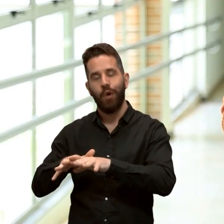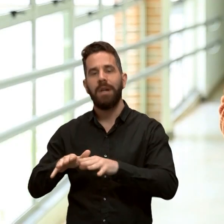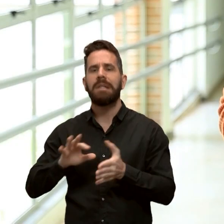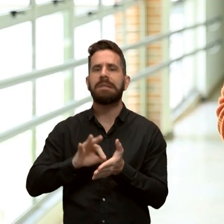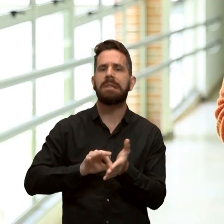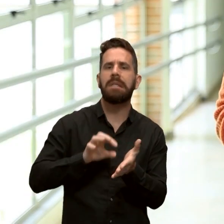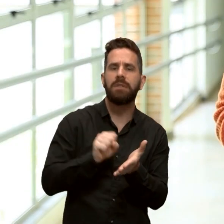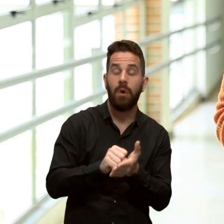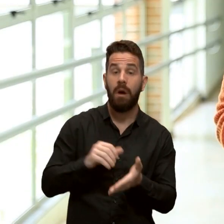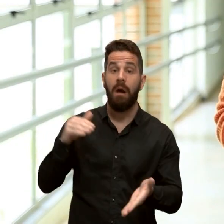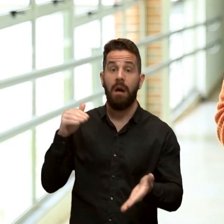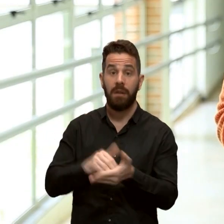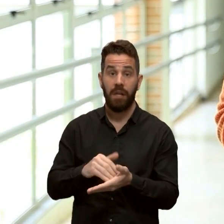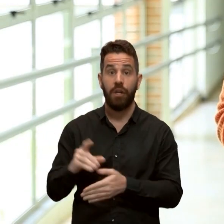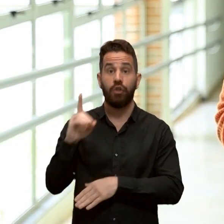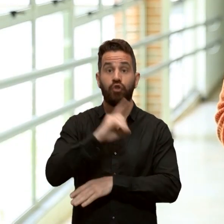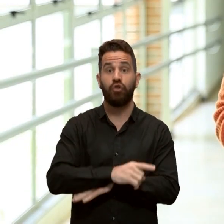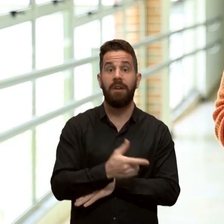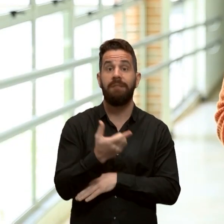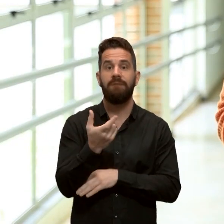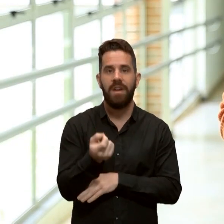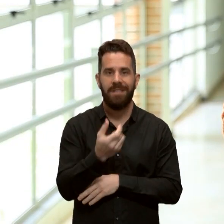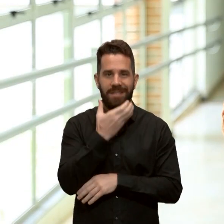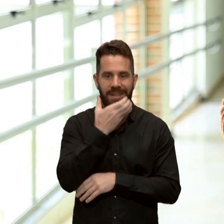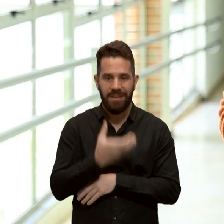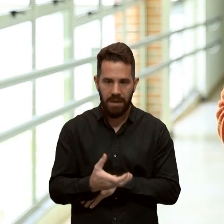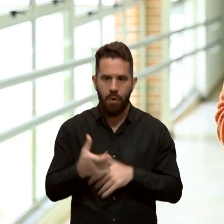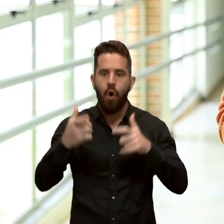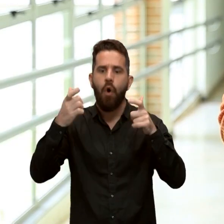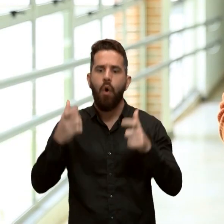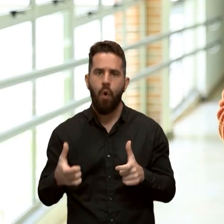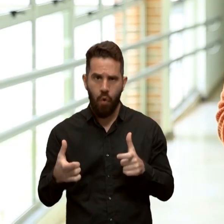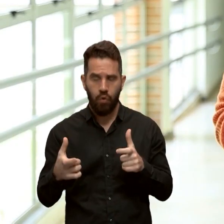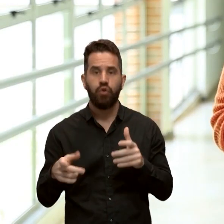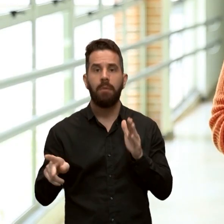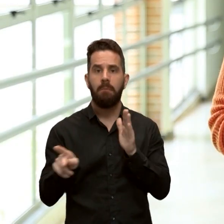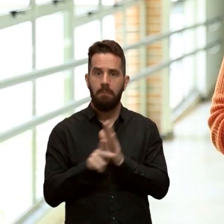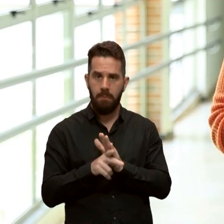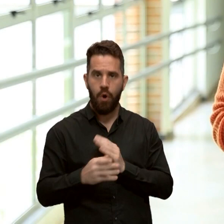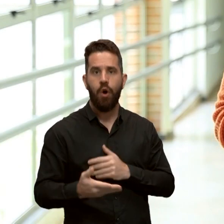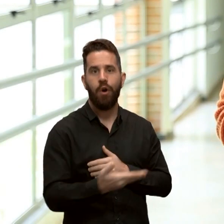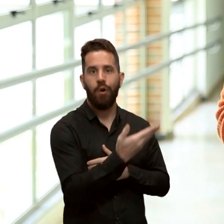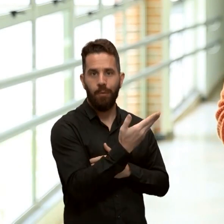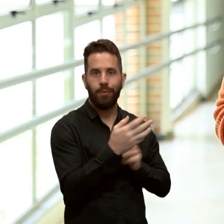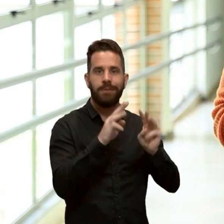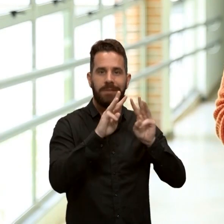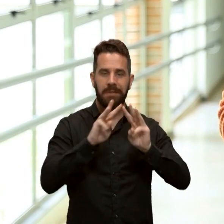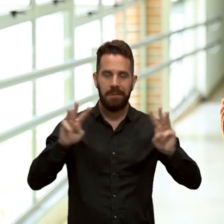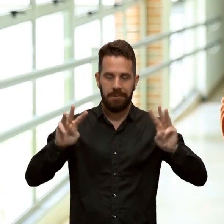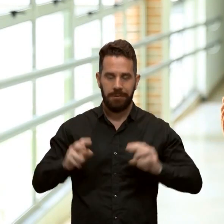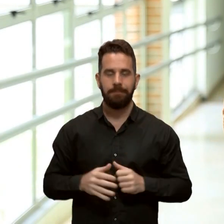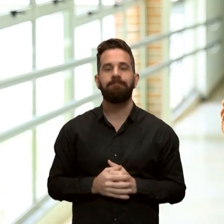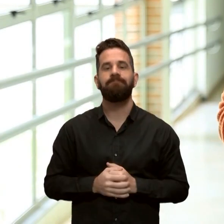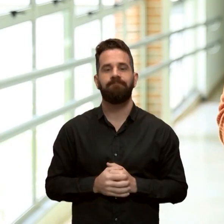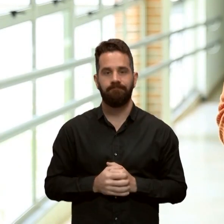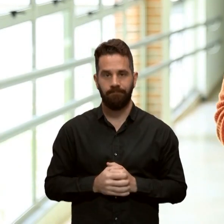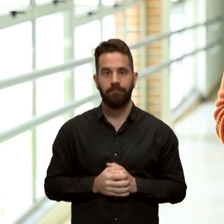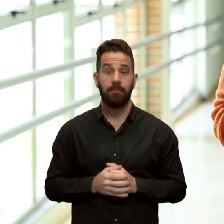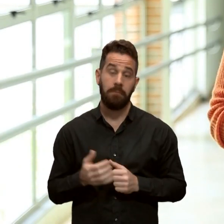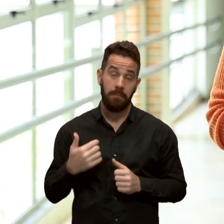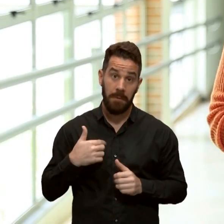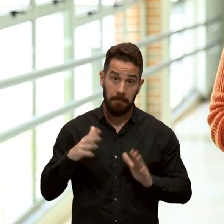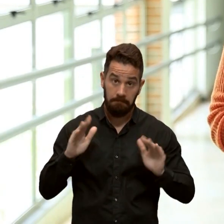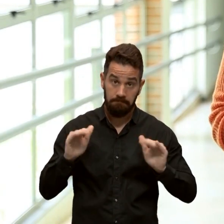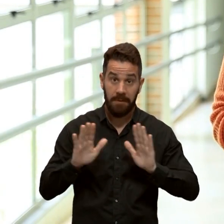ser feitas até o dia 20 de dezembro no portal do candidato do Instituto Verbena. Eu me despeço por